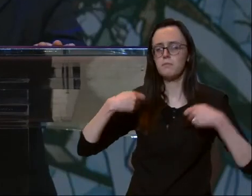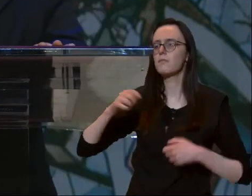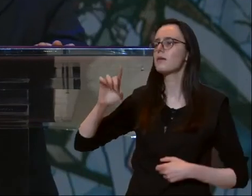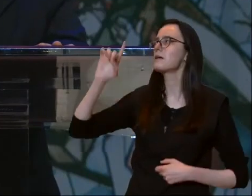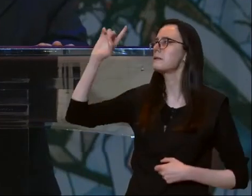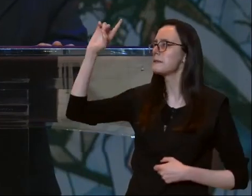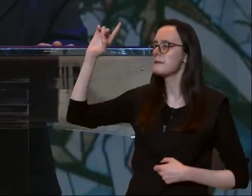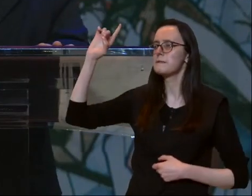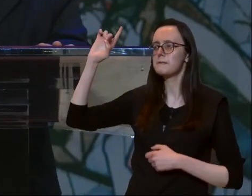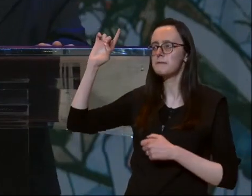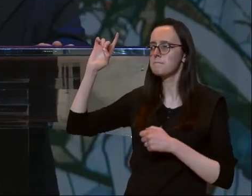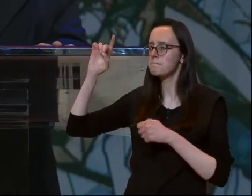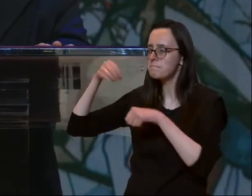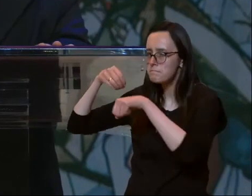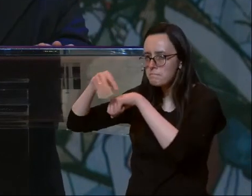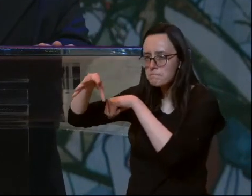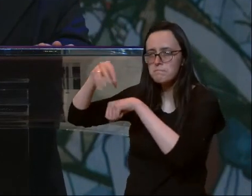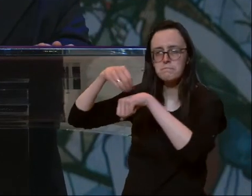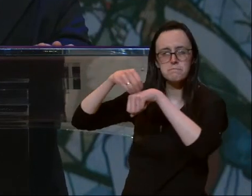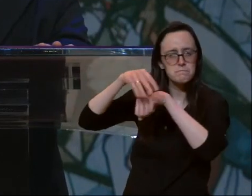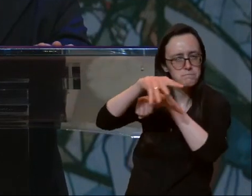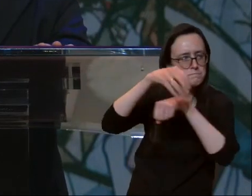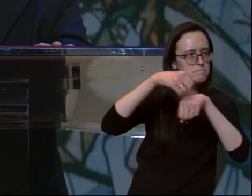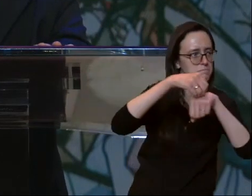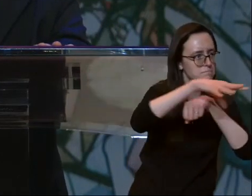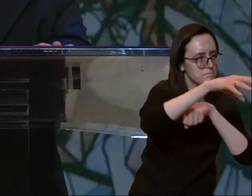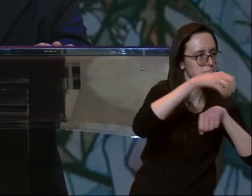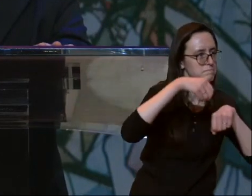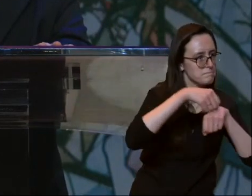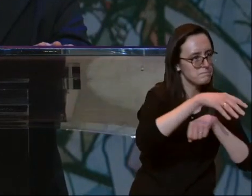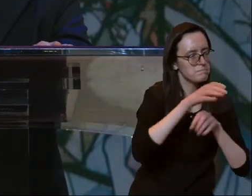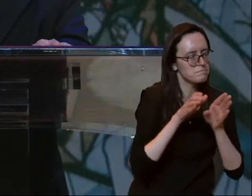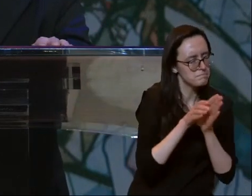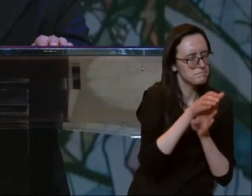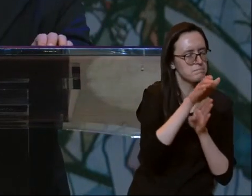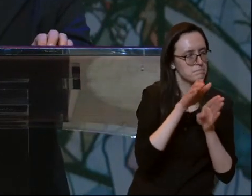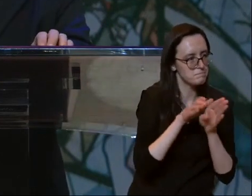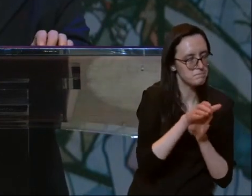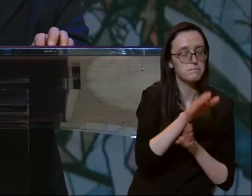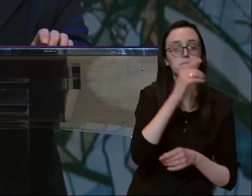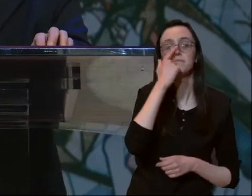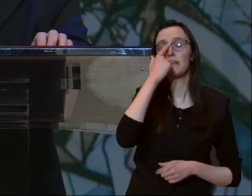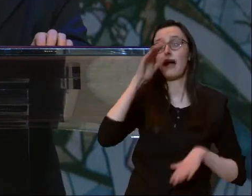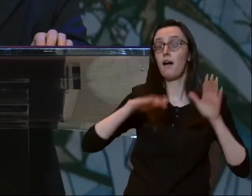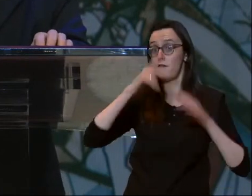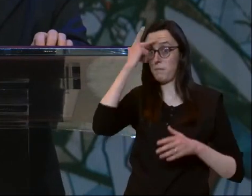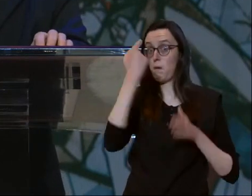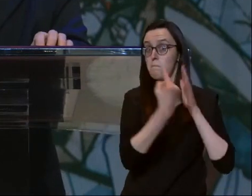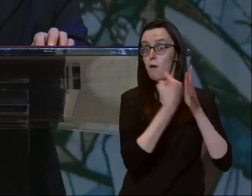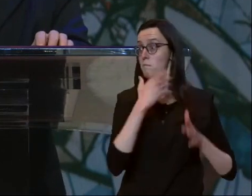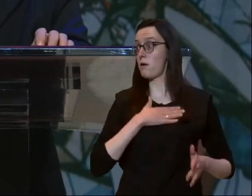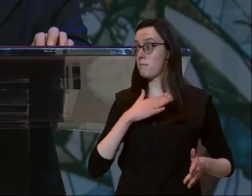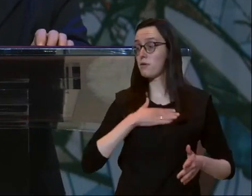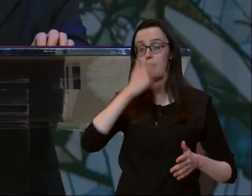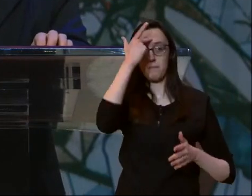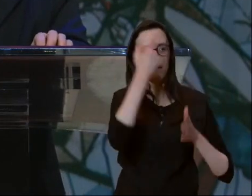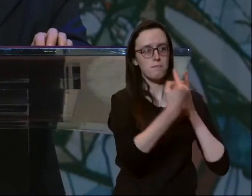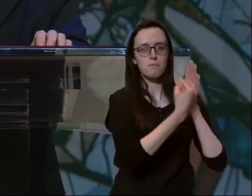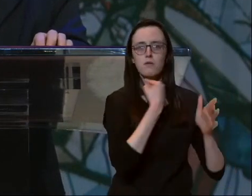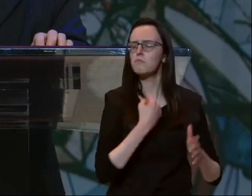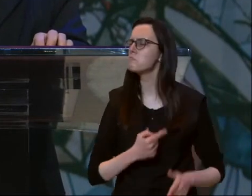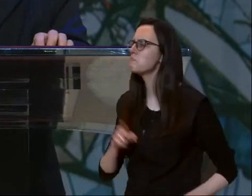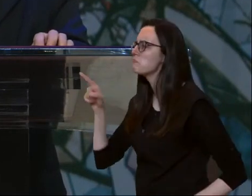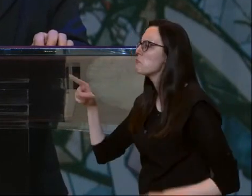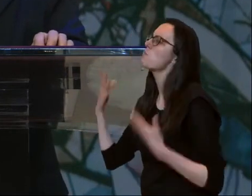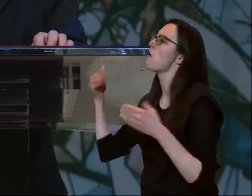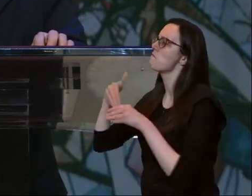oriente nestas eleições. Às vezes as pessoas me perguntam qual o meu